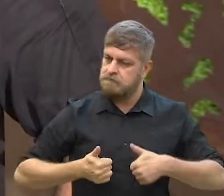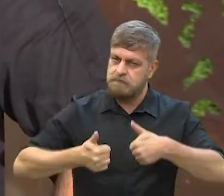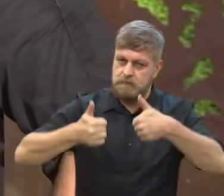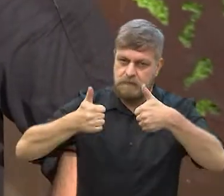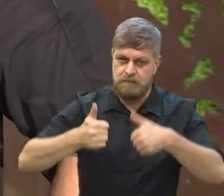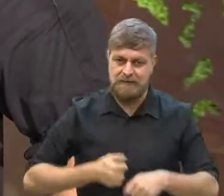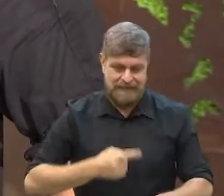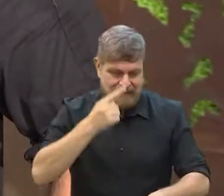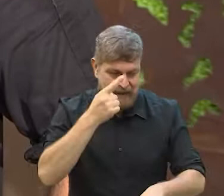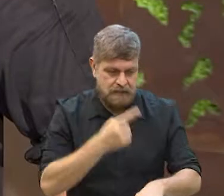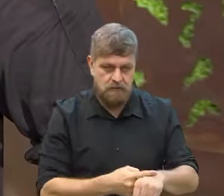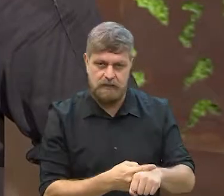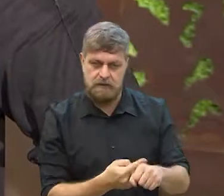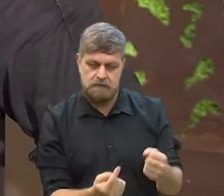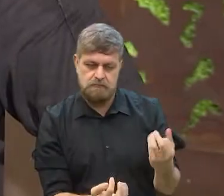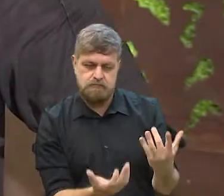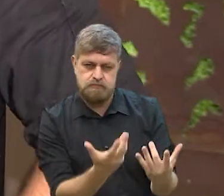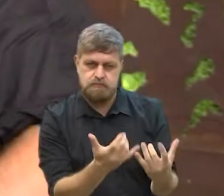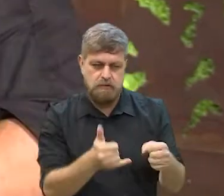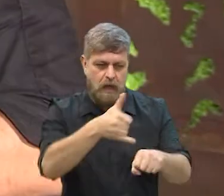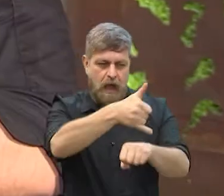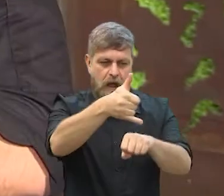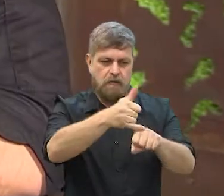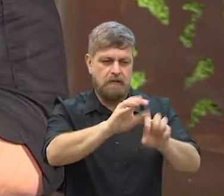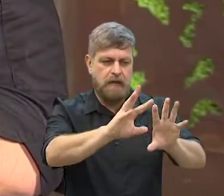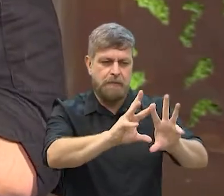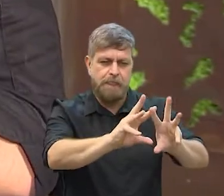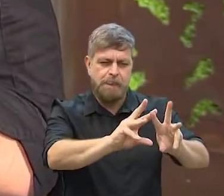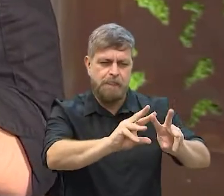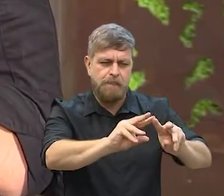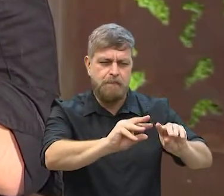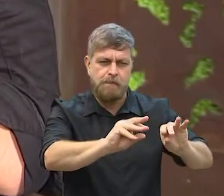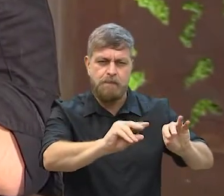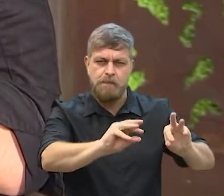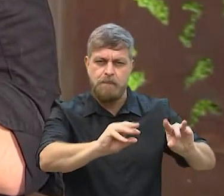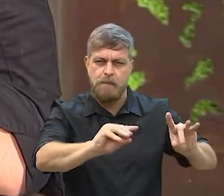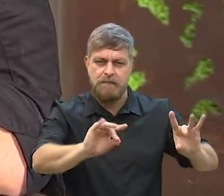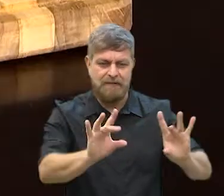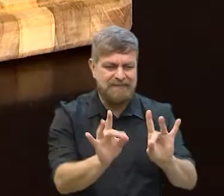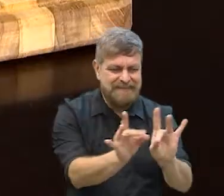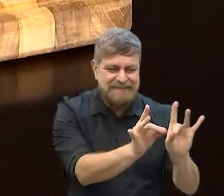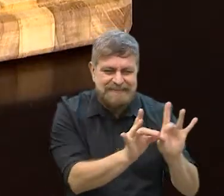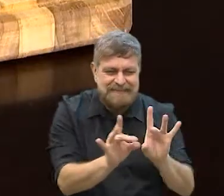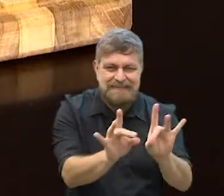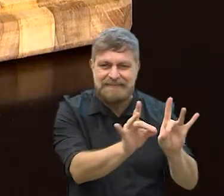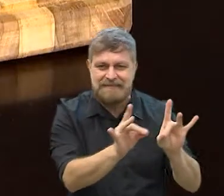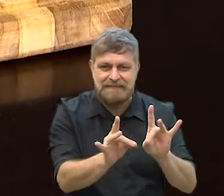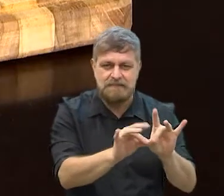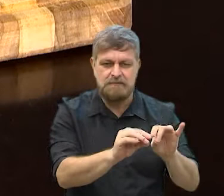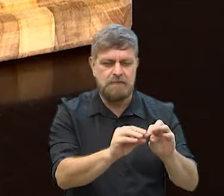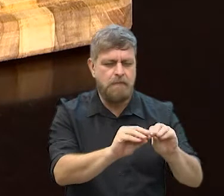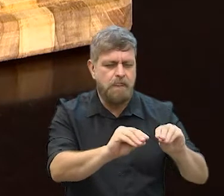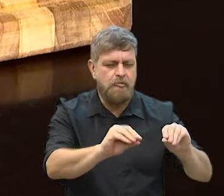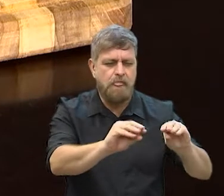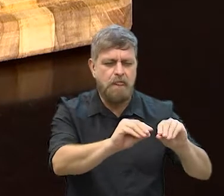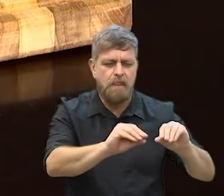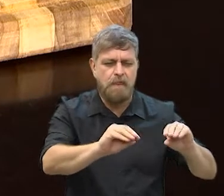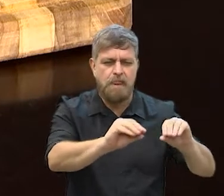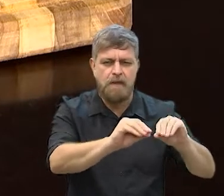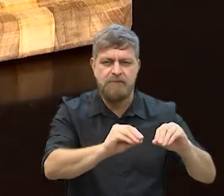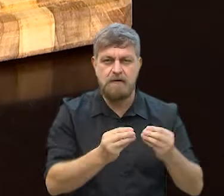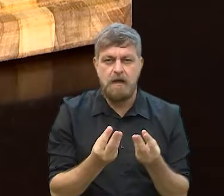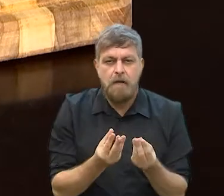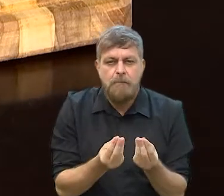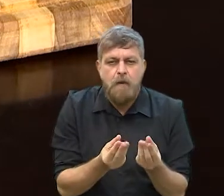ao assar, ele vai derreter e vai fazer com que as fibras não se grudem uma na outra, deixando ela mais